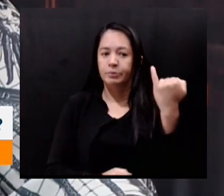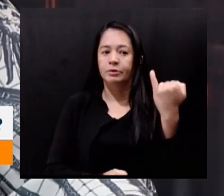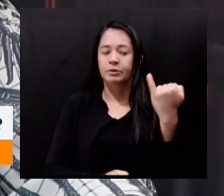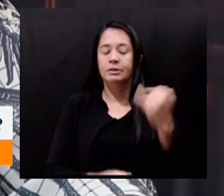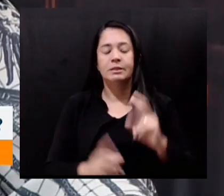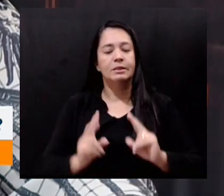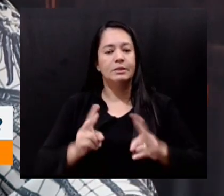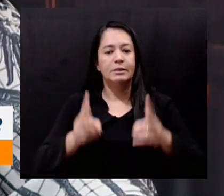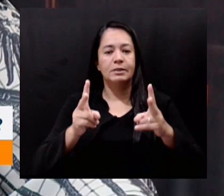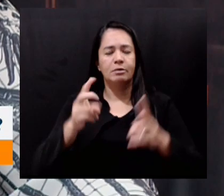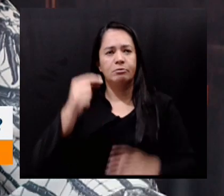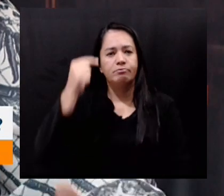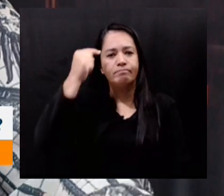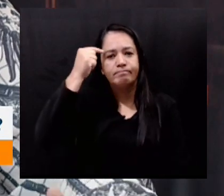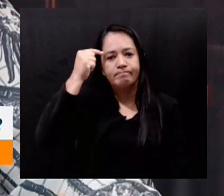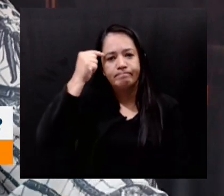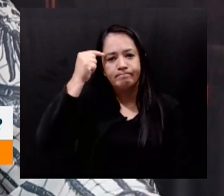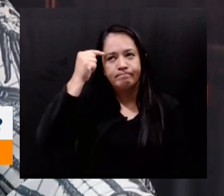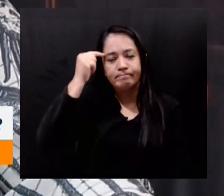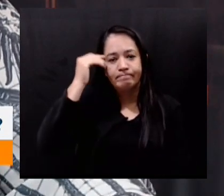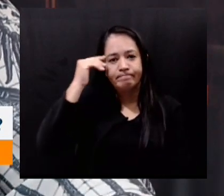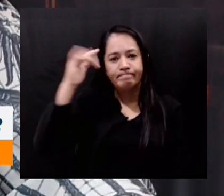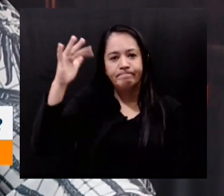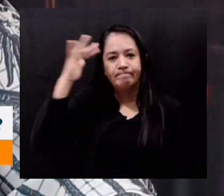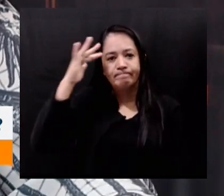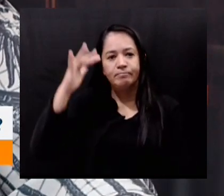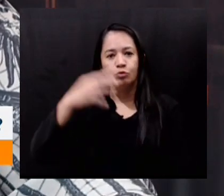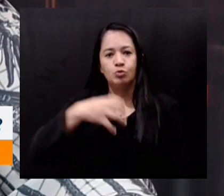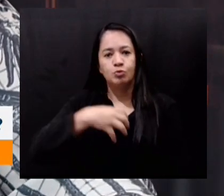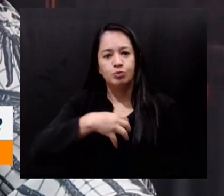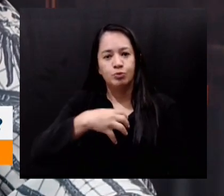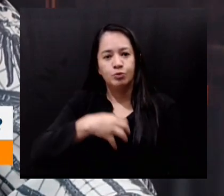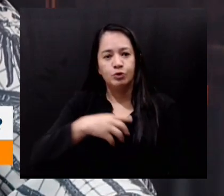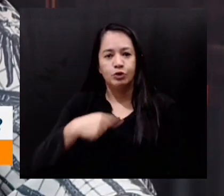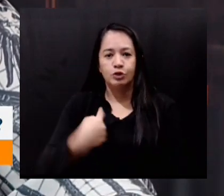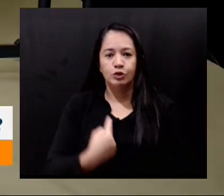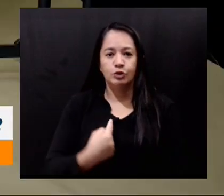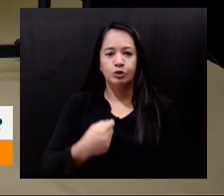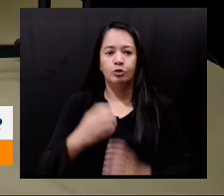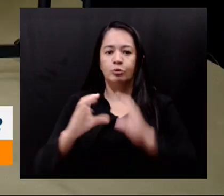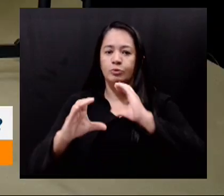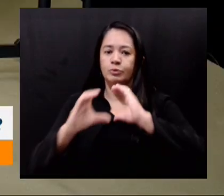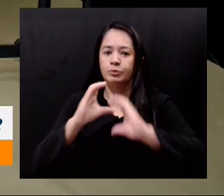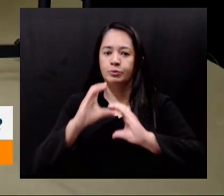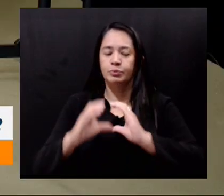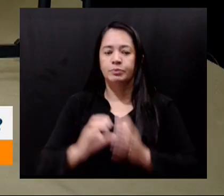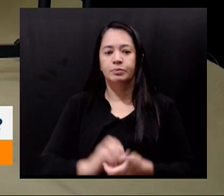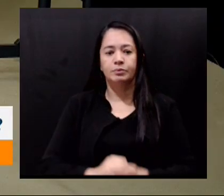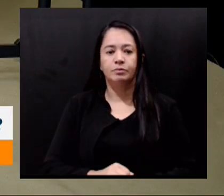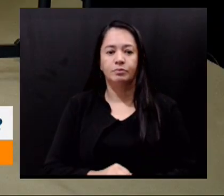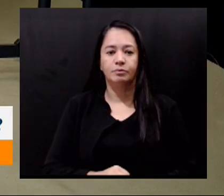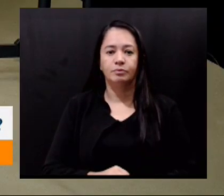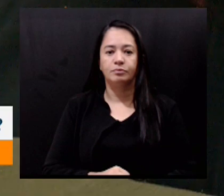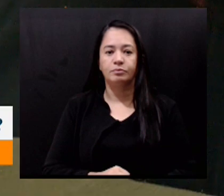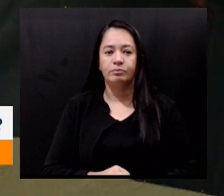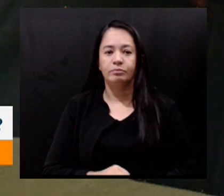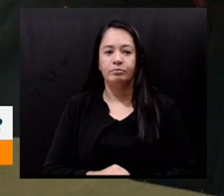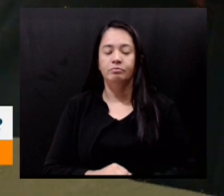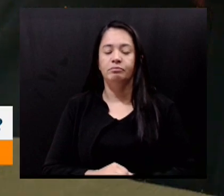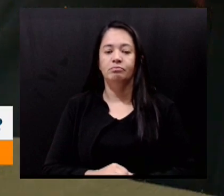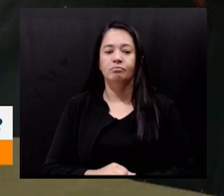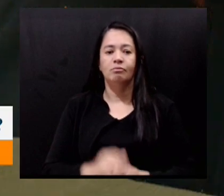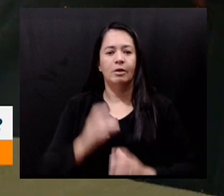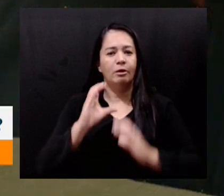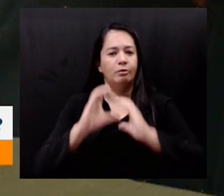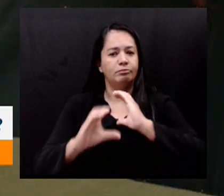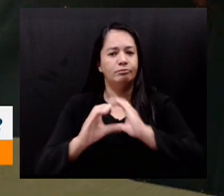refletirmos, na maneira como nós nos comunicamos. Importante a comunicação, né, e quando a gente